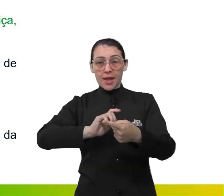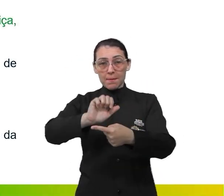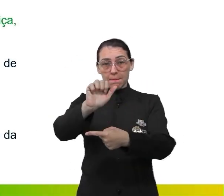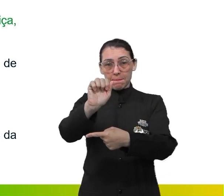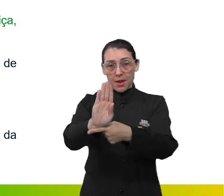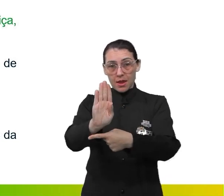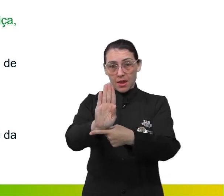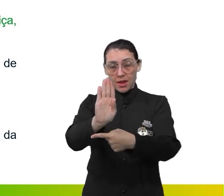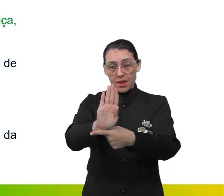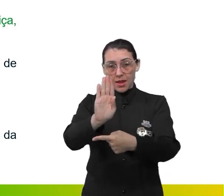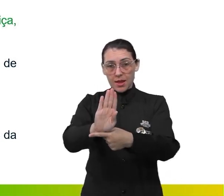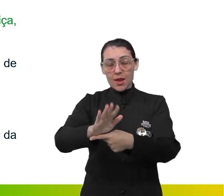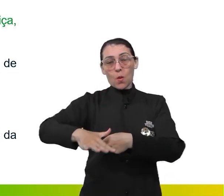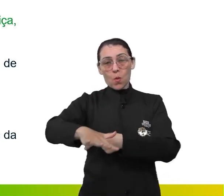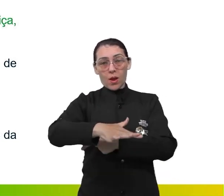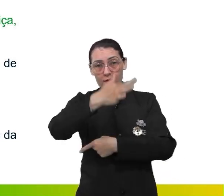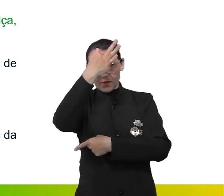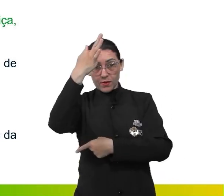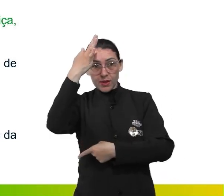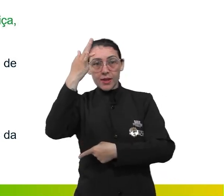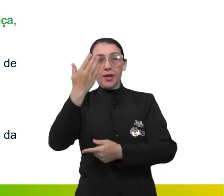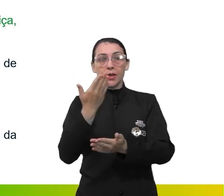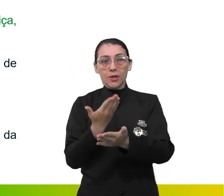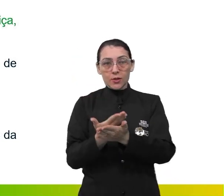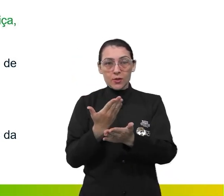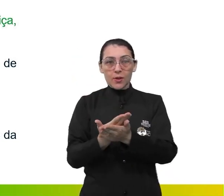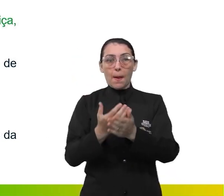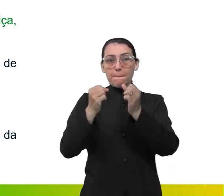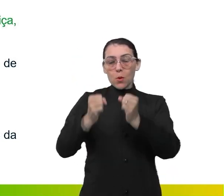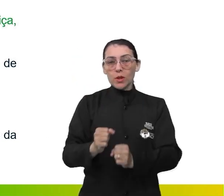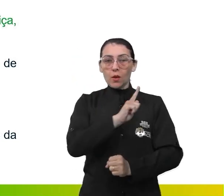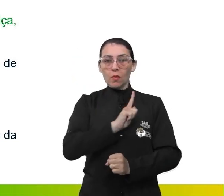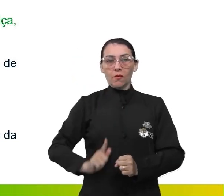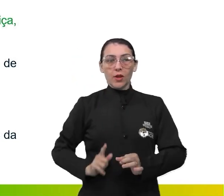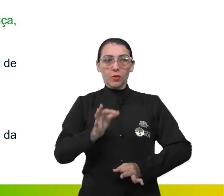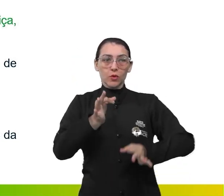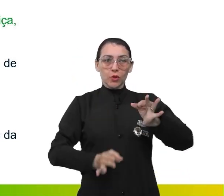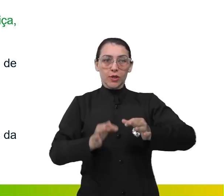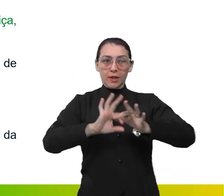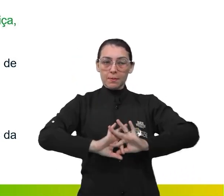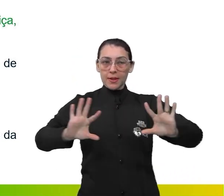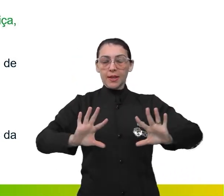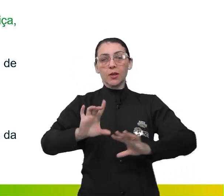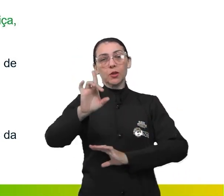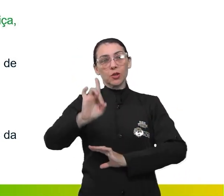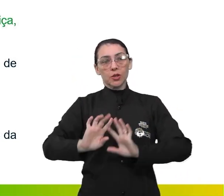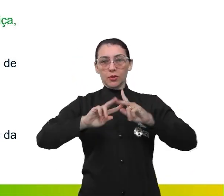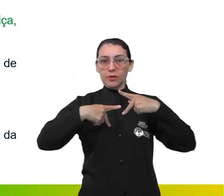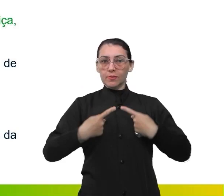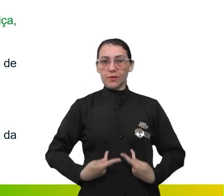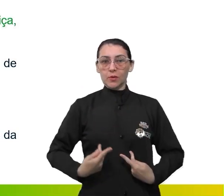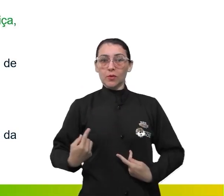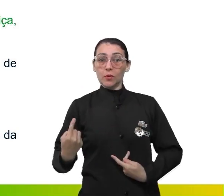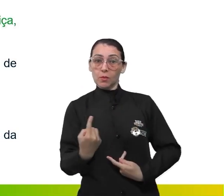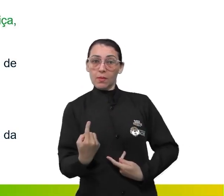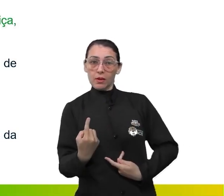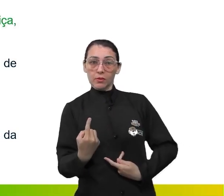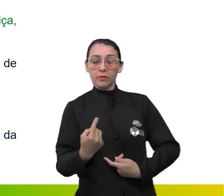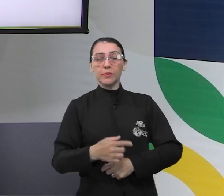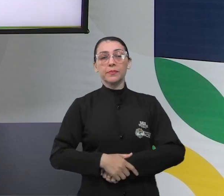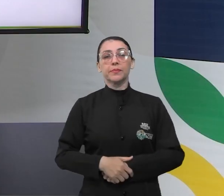letra B, é uma área da filosofia que estuda as questões do poder, governo, justiça, liberdade e os direitos